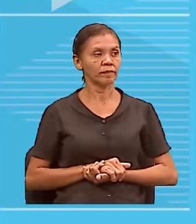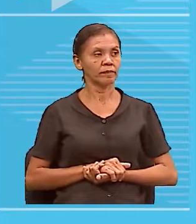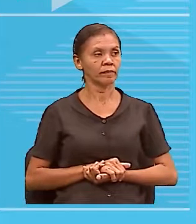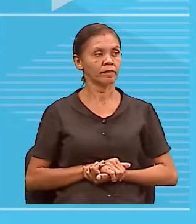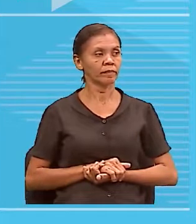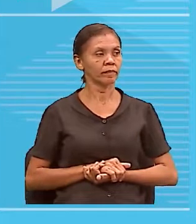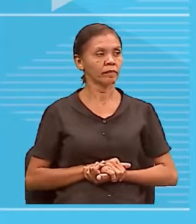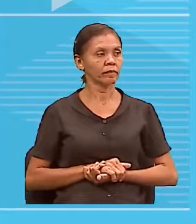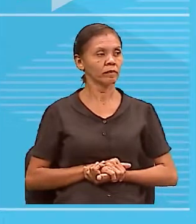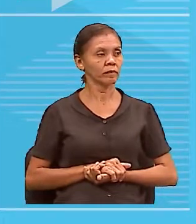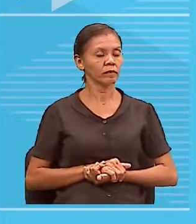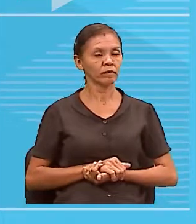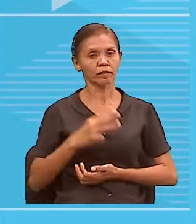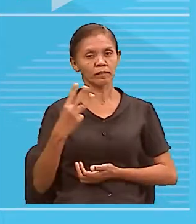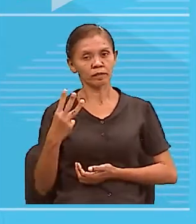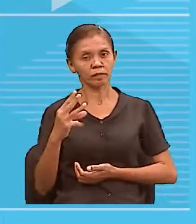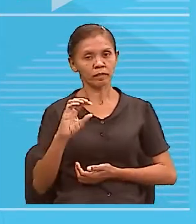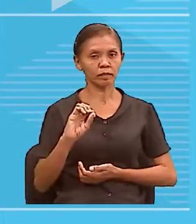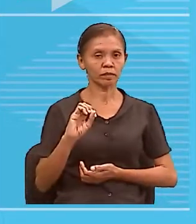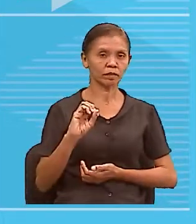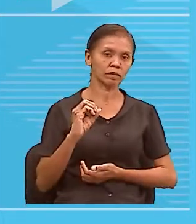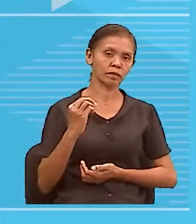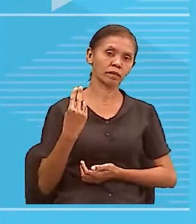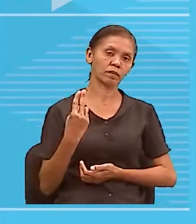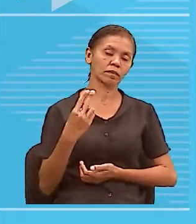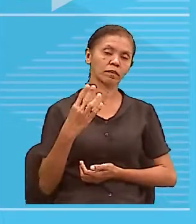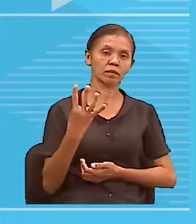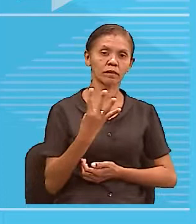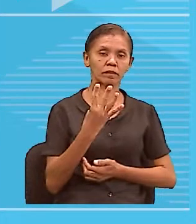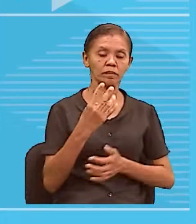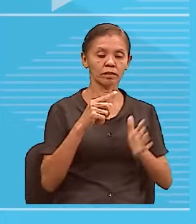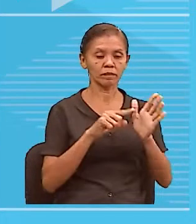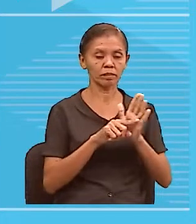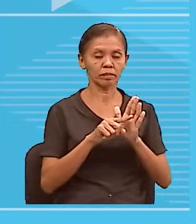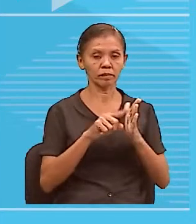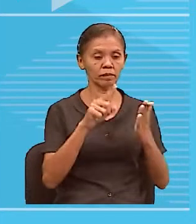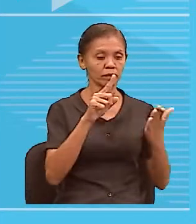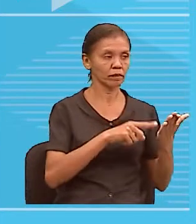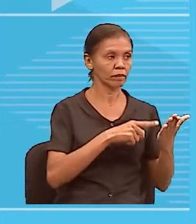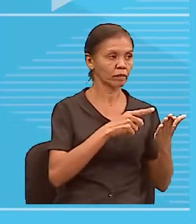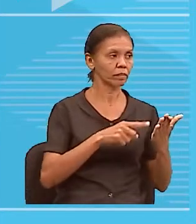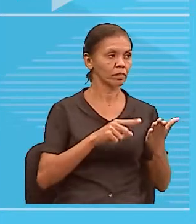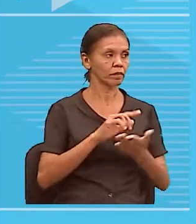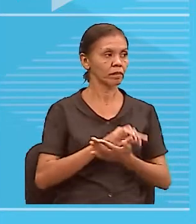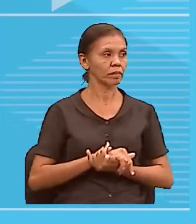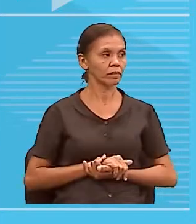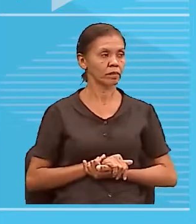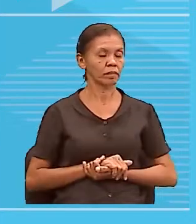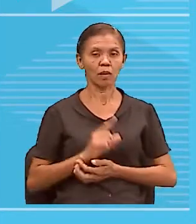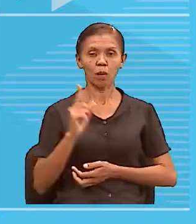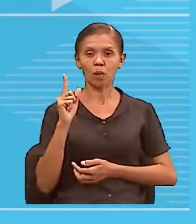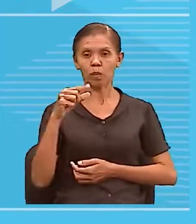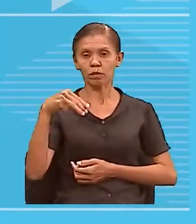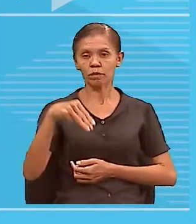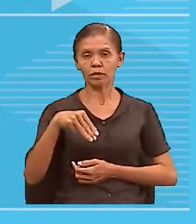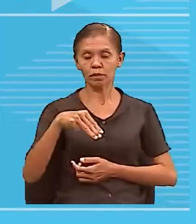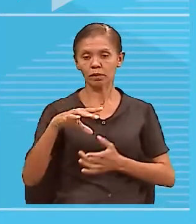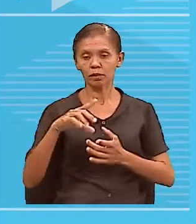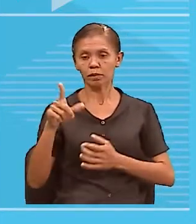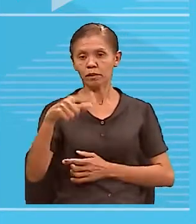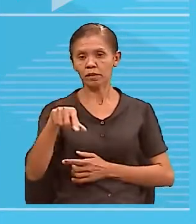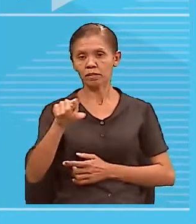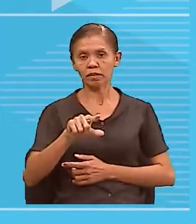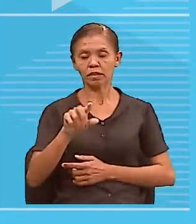umas 3 ou 4 questões de marcar duas três água assim para Então vou marcar um minutinho para que vocês